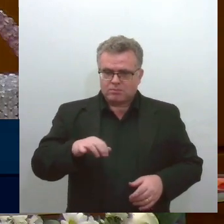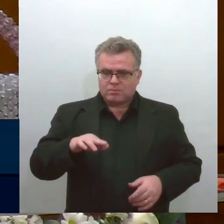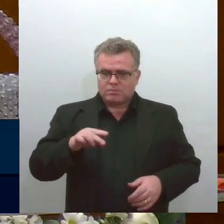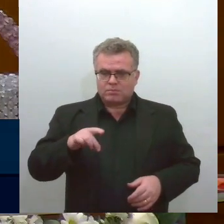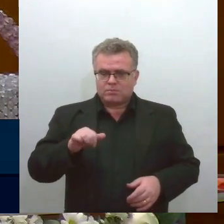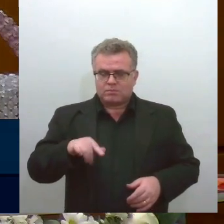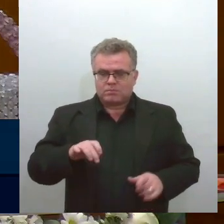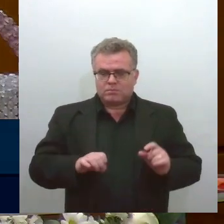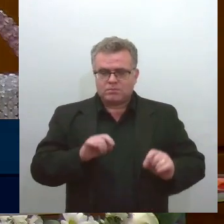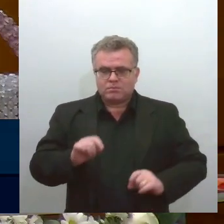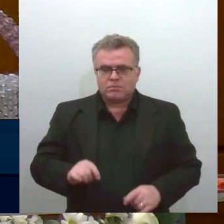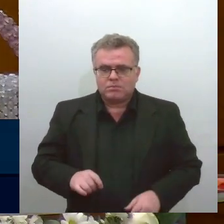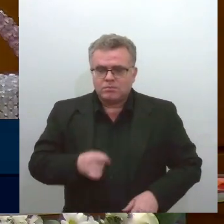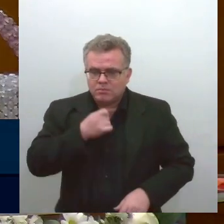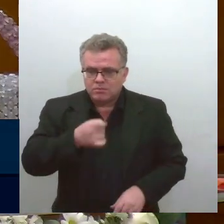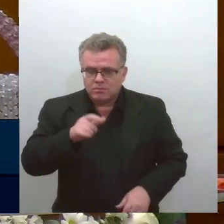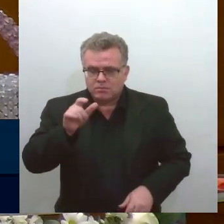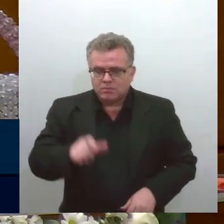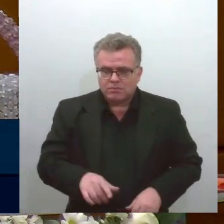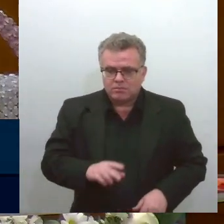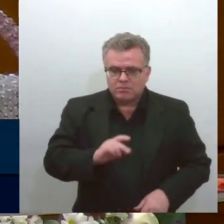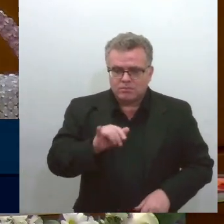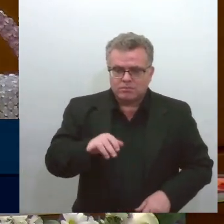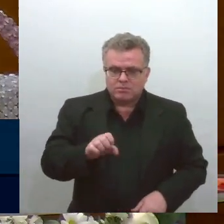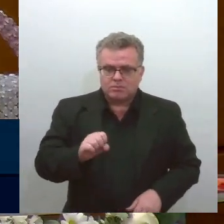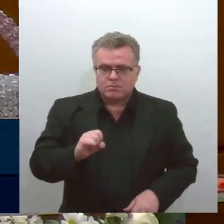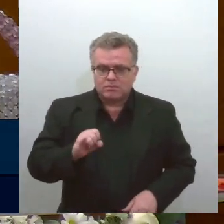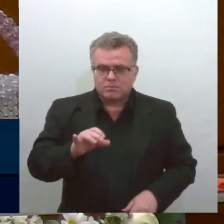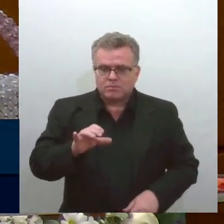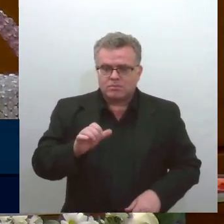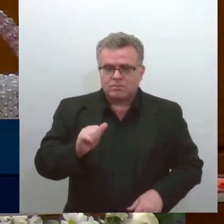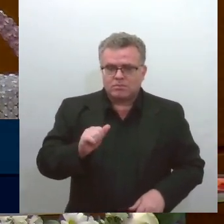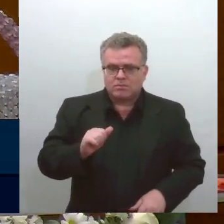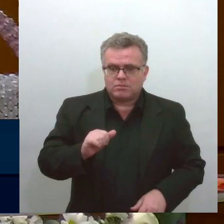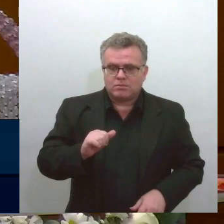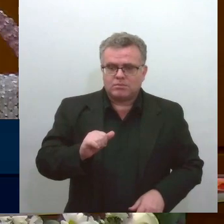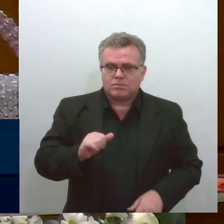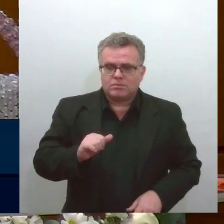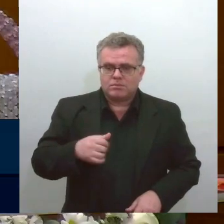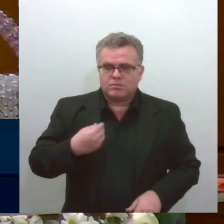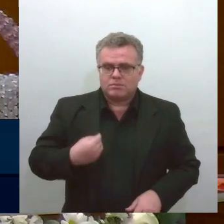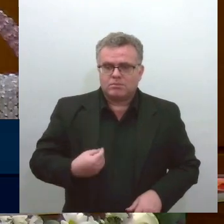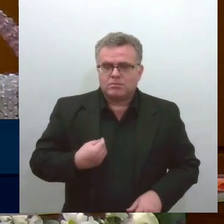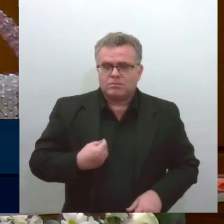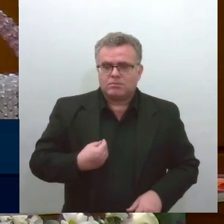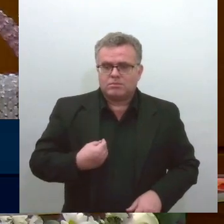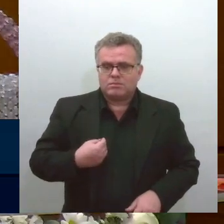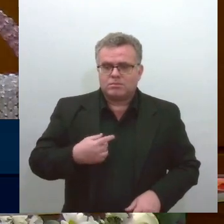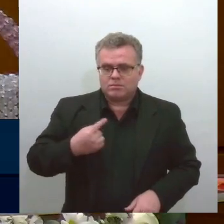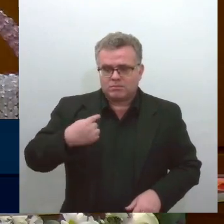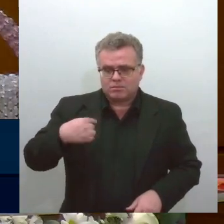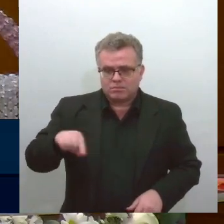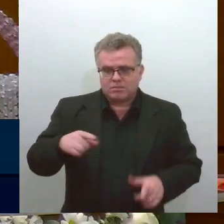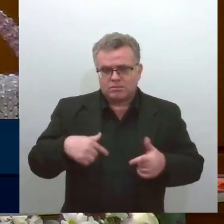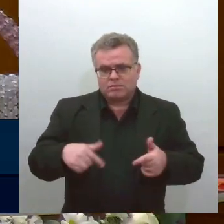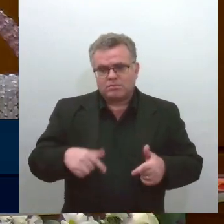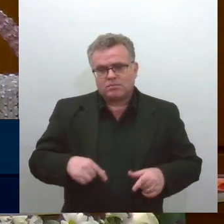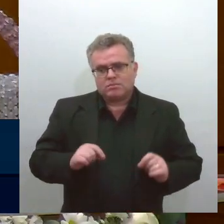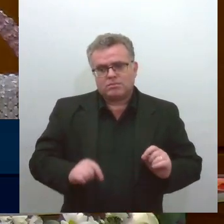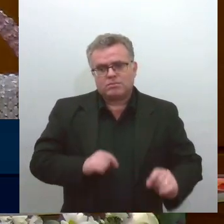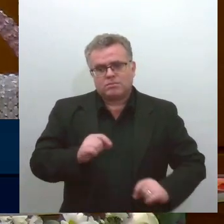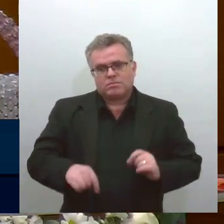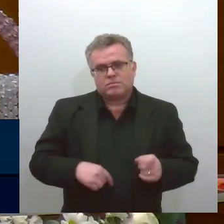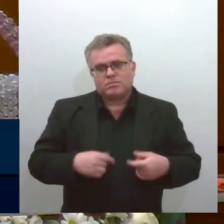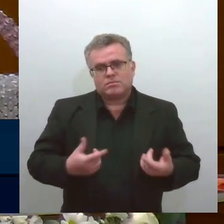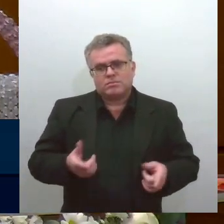Cruz. Cadê ela? Foi trabalhar, foi. Mulher, até na hora do, né,